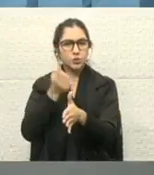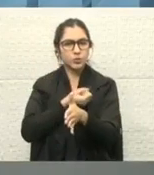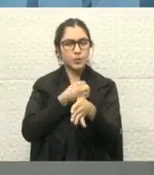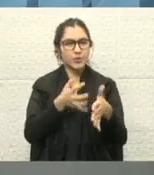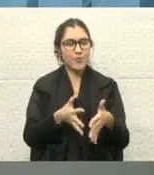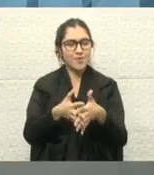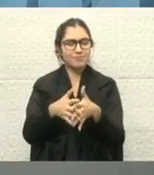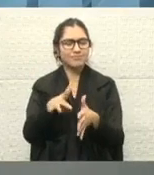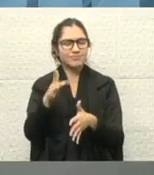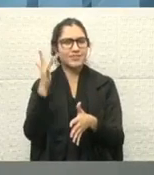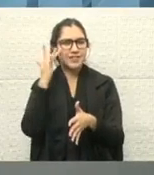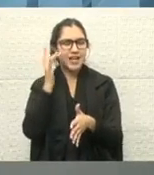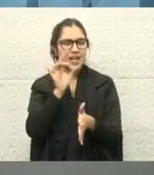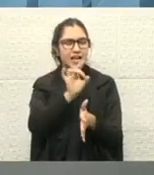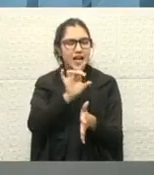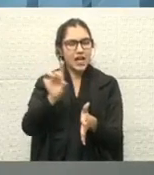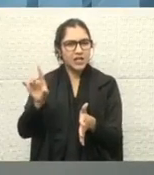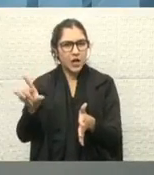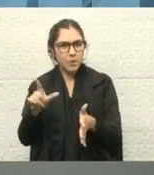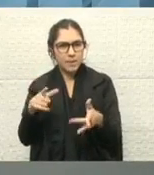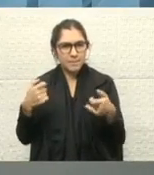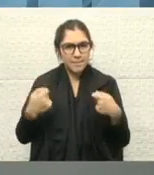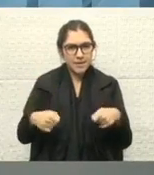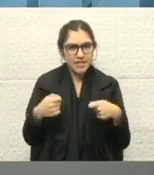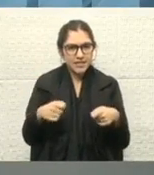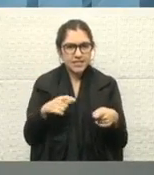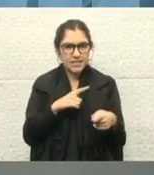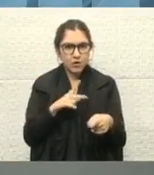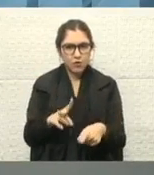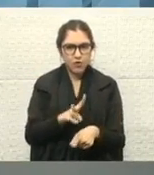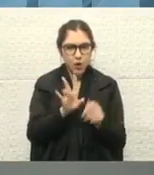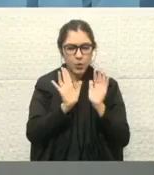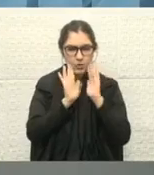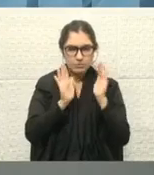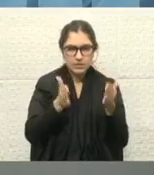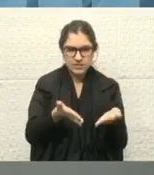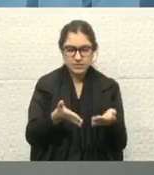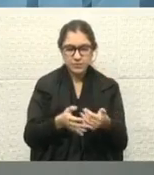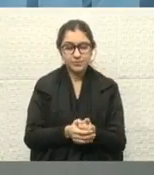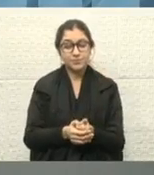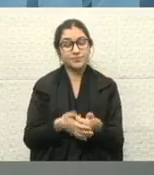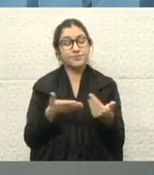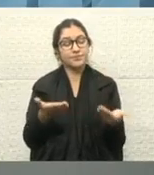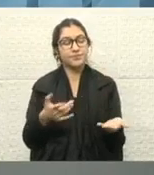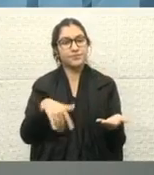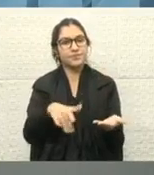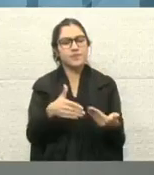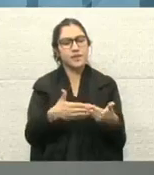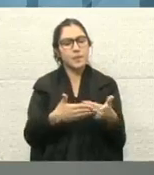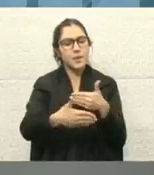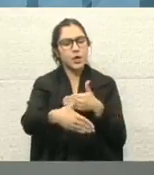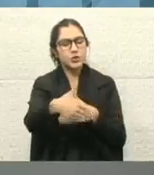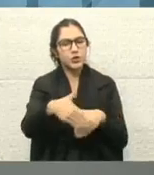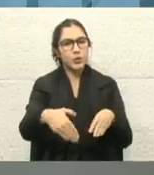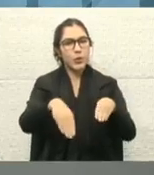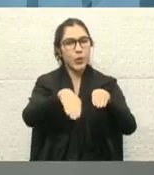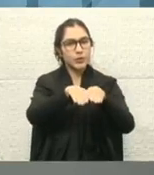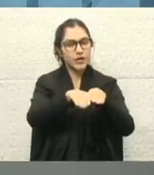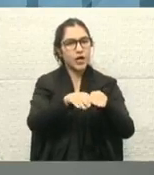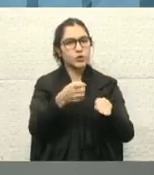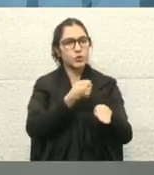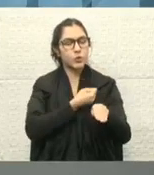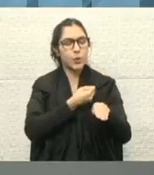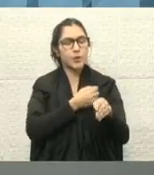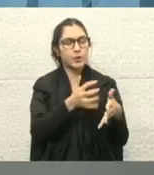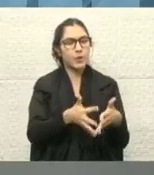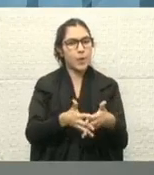complexo. Será que cada uma dessas partes precisa assumir um valor específico? Nós vamos partir da igualdade do